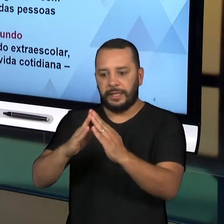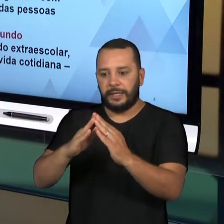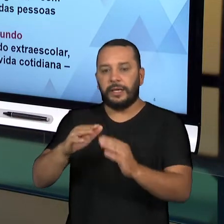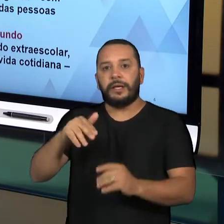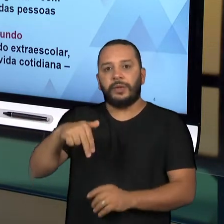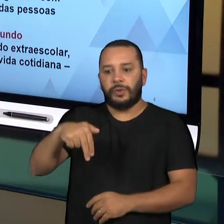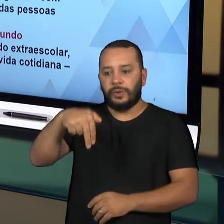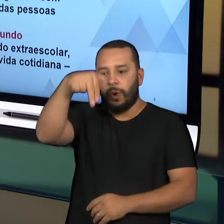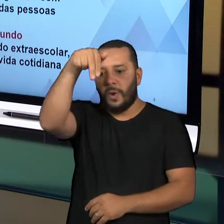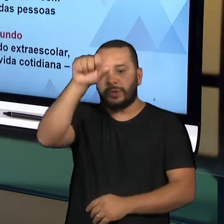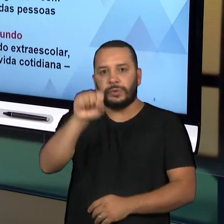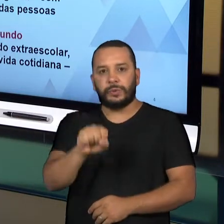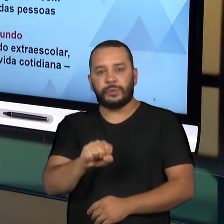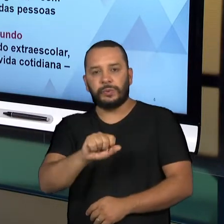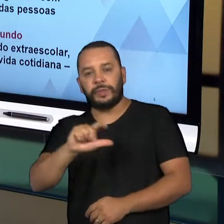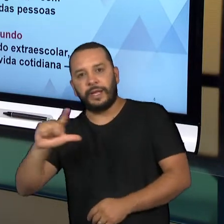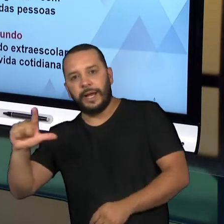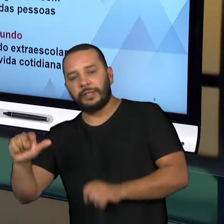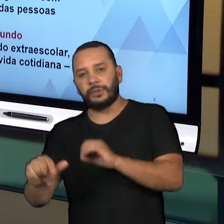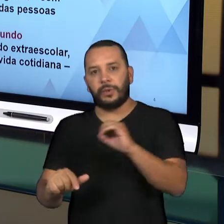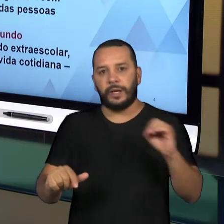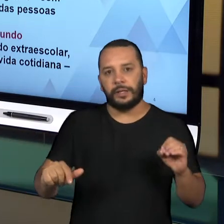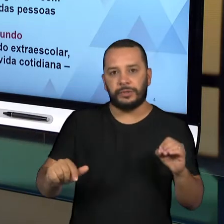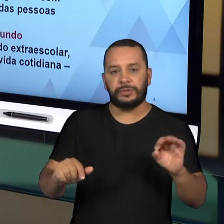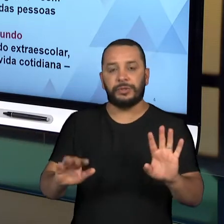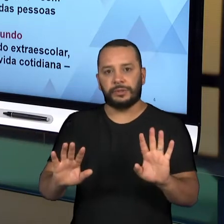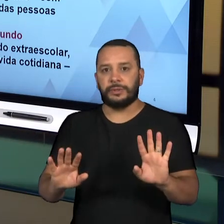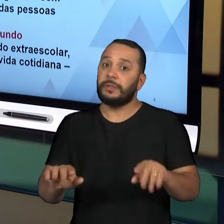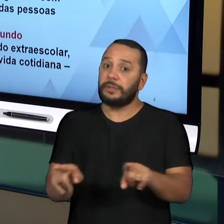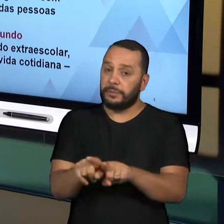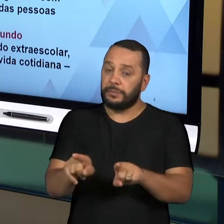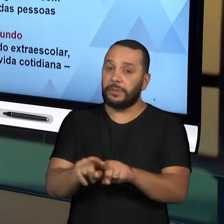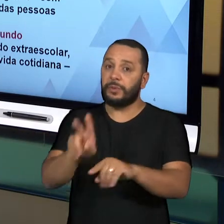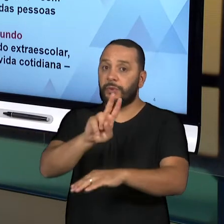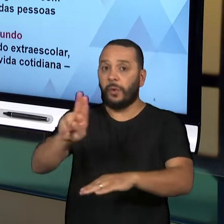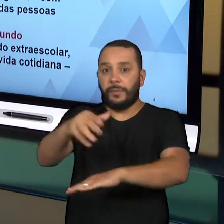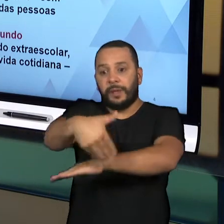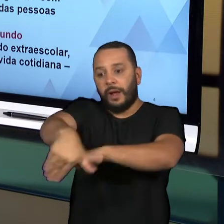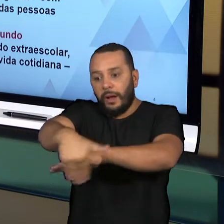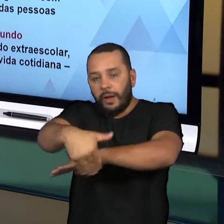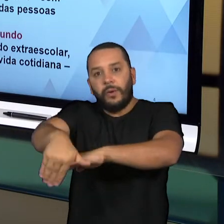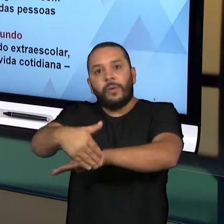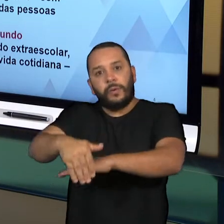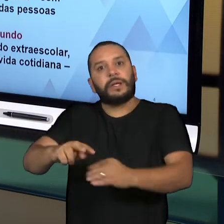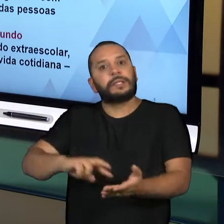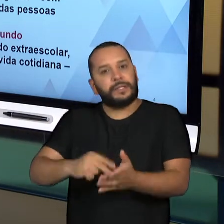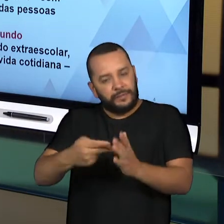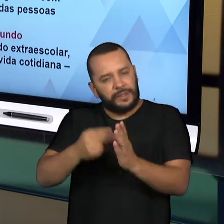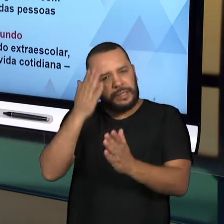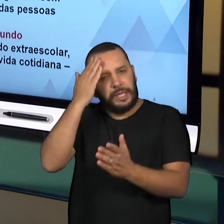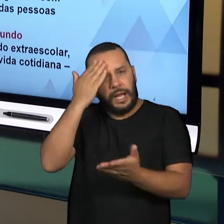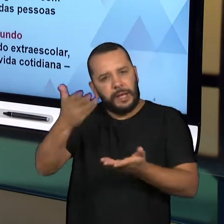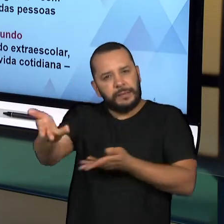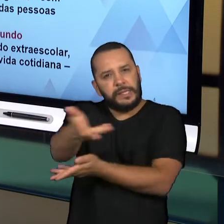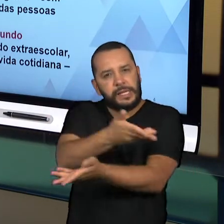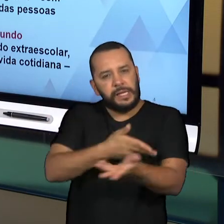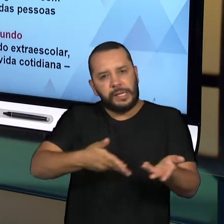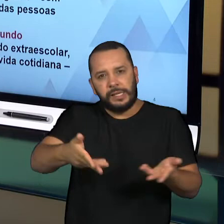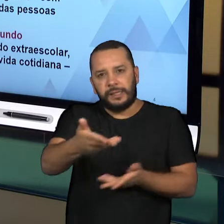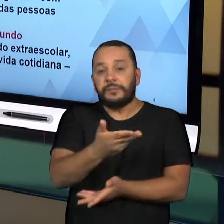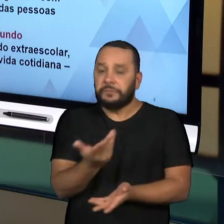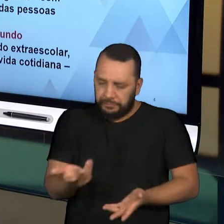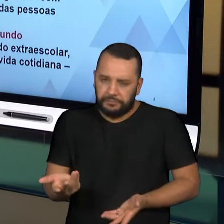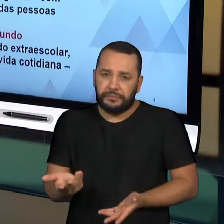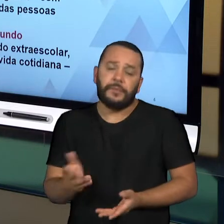sabe informar o endereço onde ele mora isso é uma forma de interagir no mundo é não é apenas um conceito